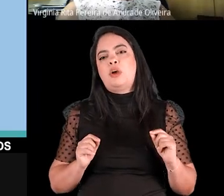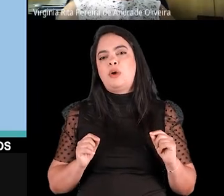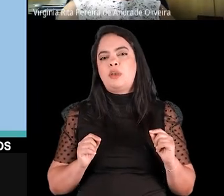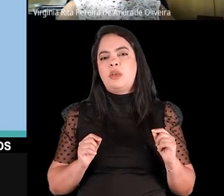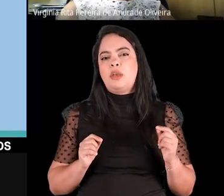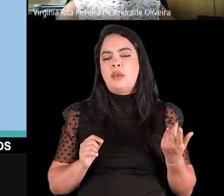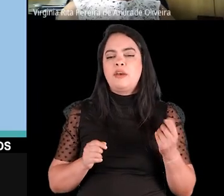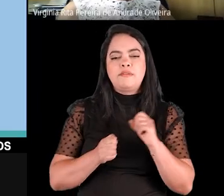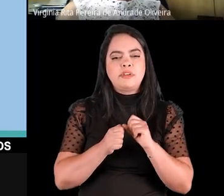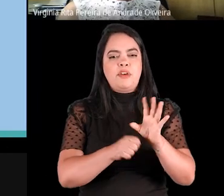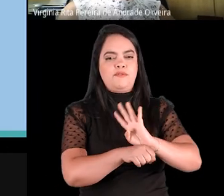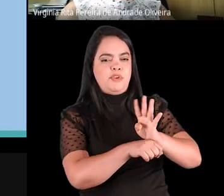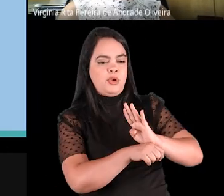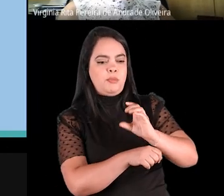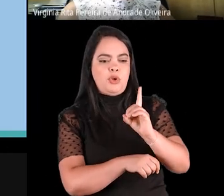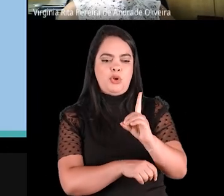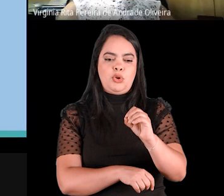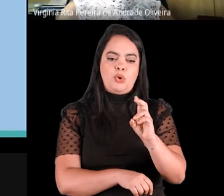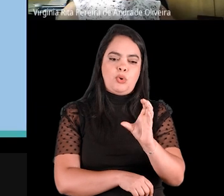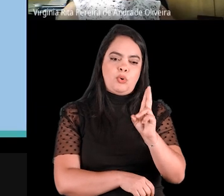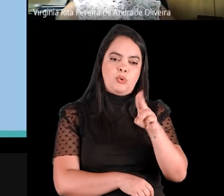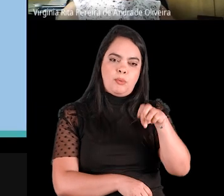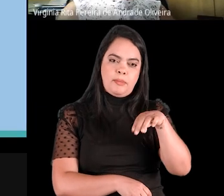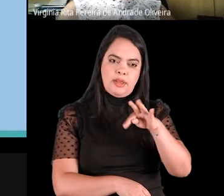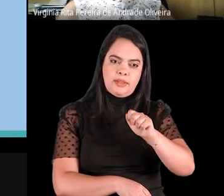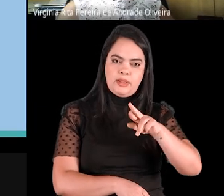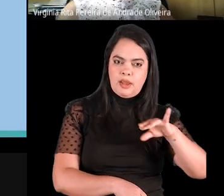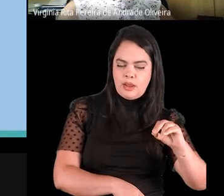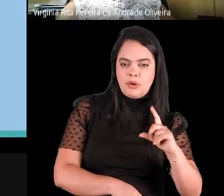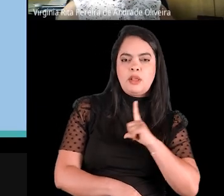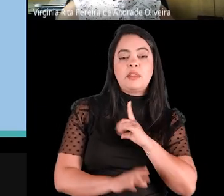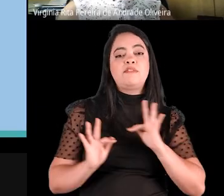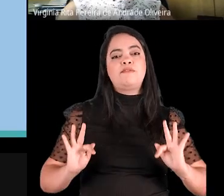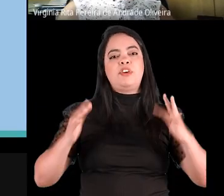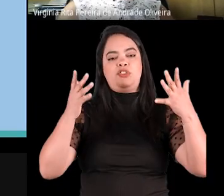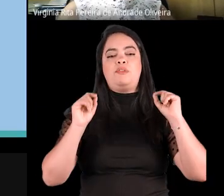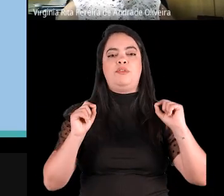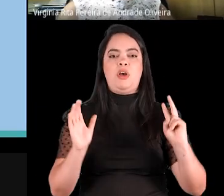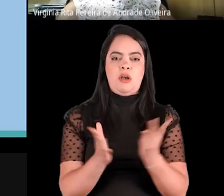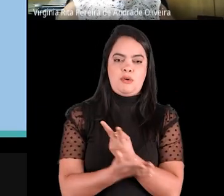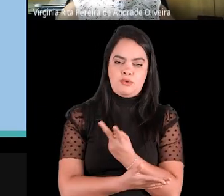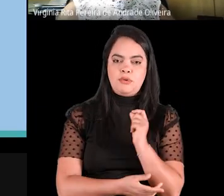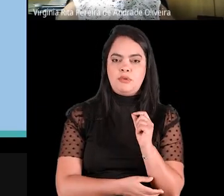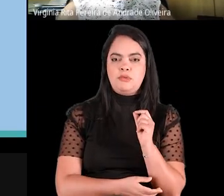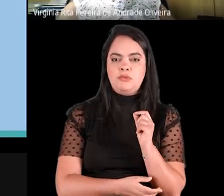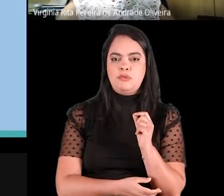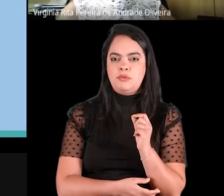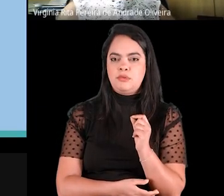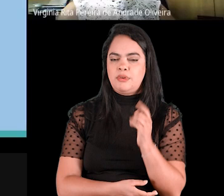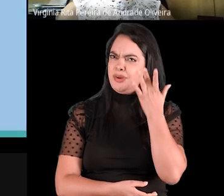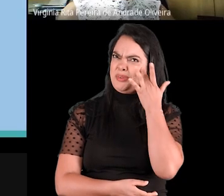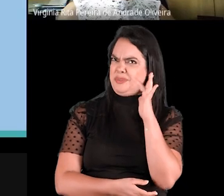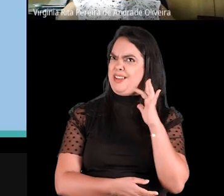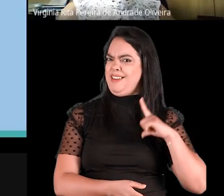em documentários, né, existe um festival que acontece, quer dizer, eu não posso nem afirmar se ele ainda